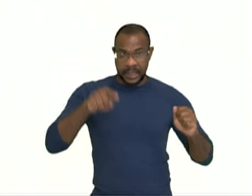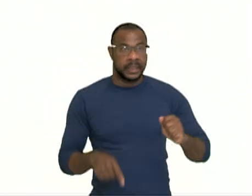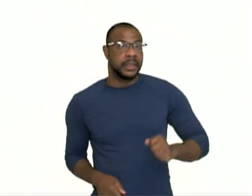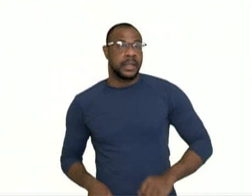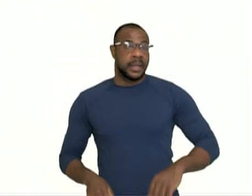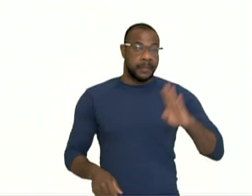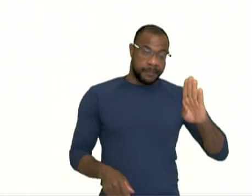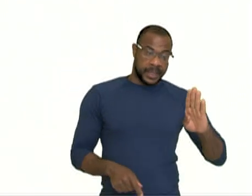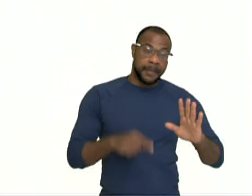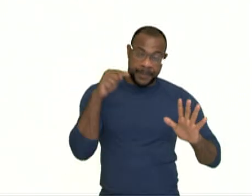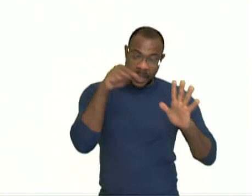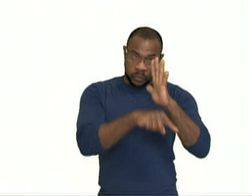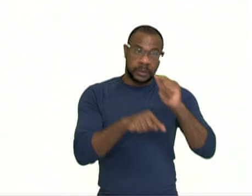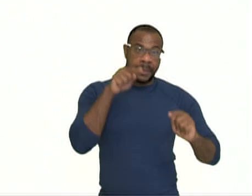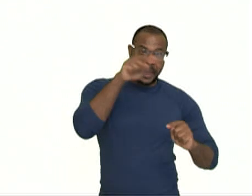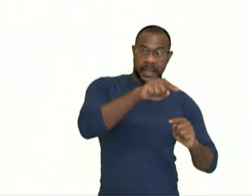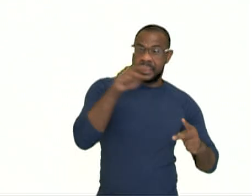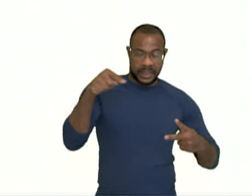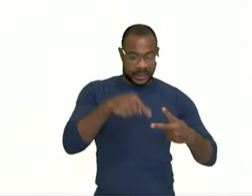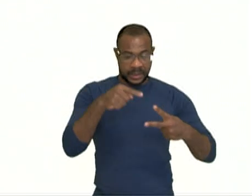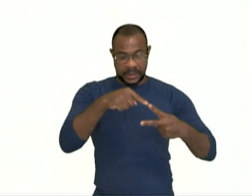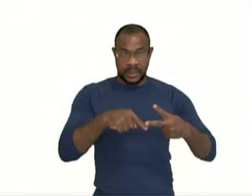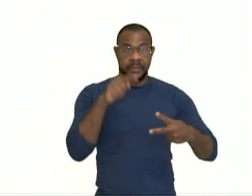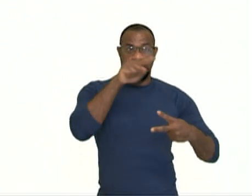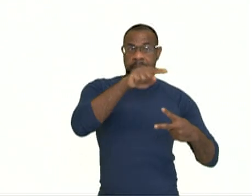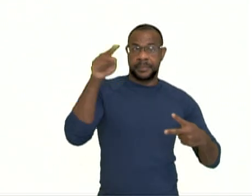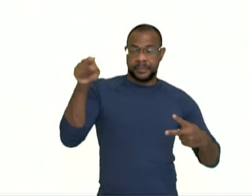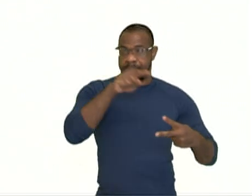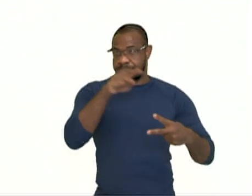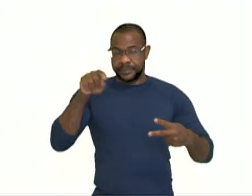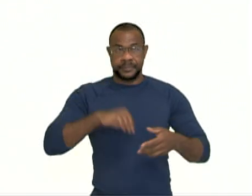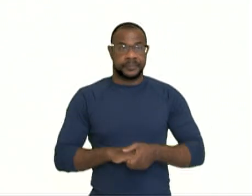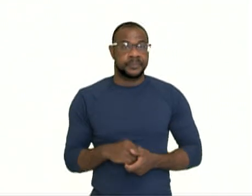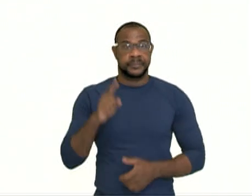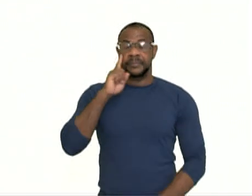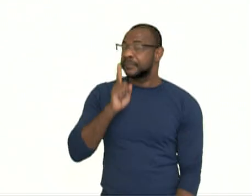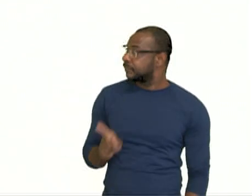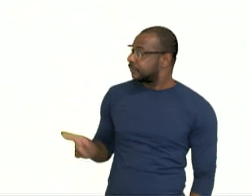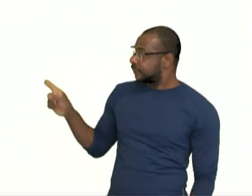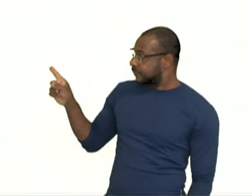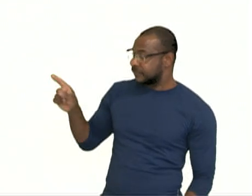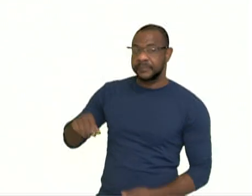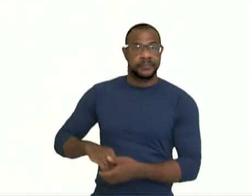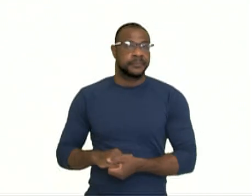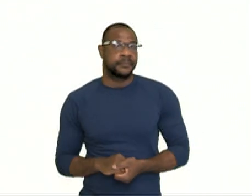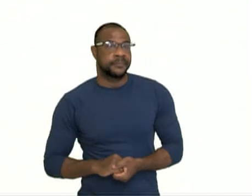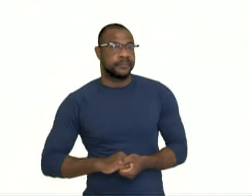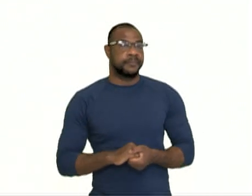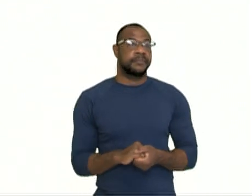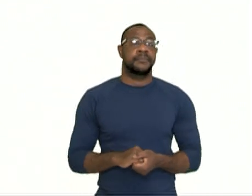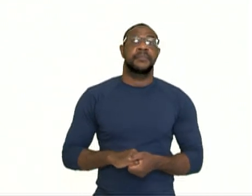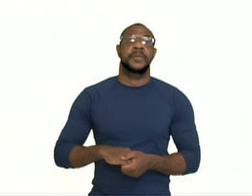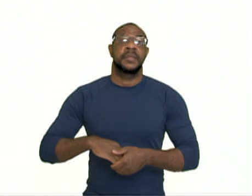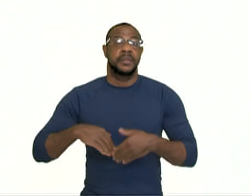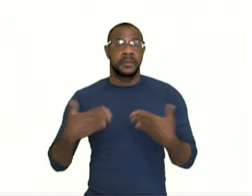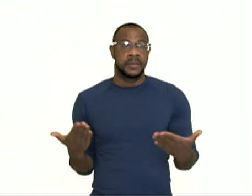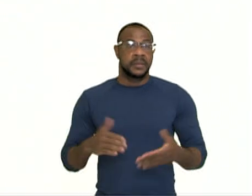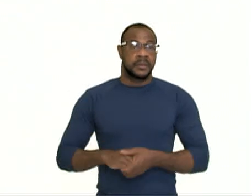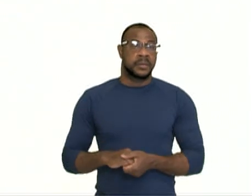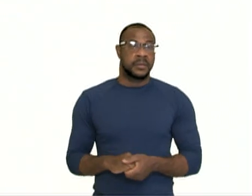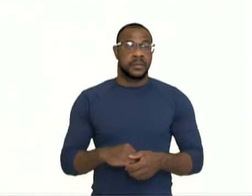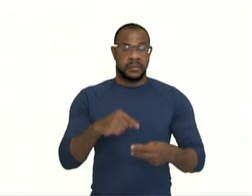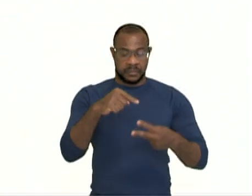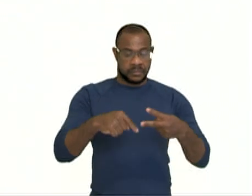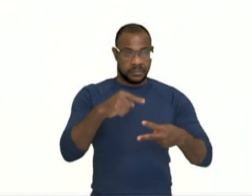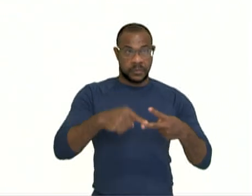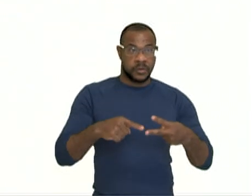aqui representado, né, na minha letra X, da mesma forma ali no 2 pela letra Y, tá? E aqui o